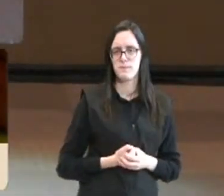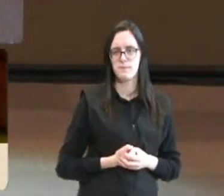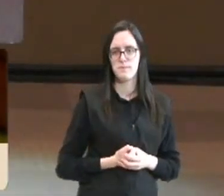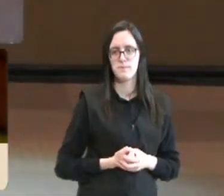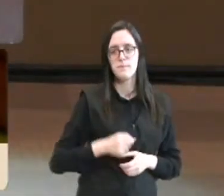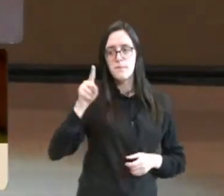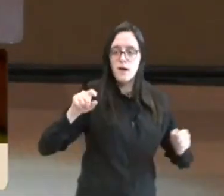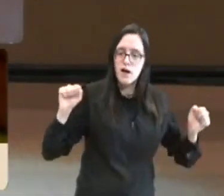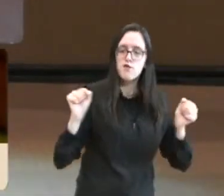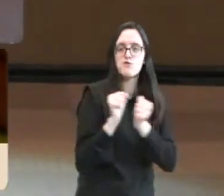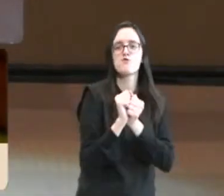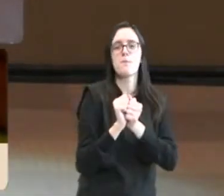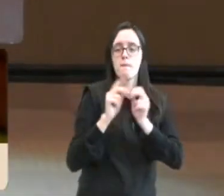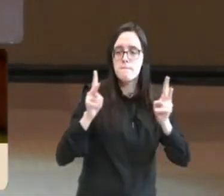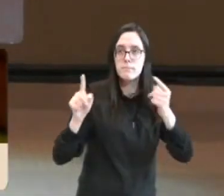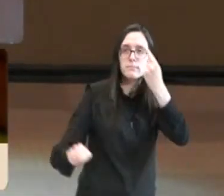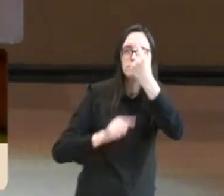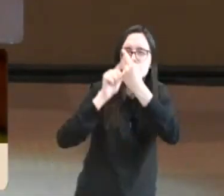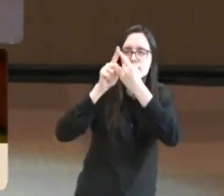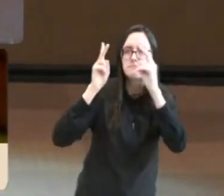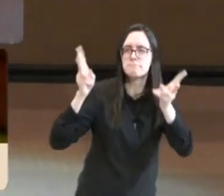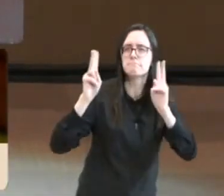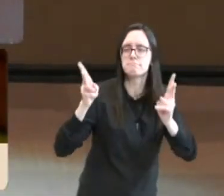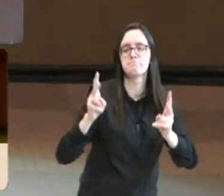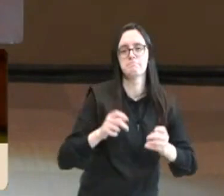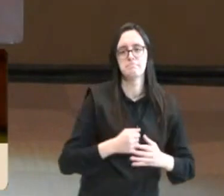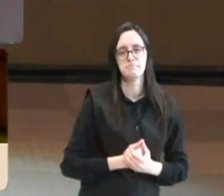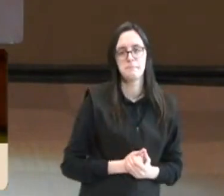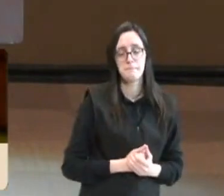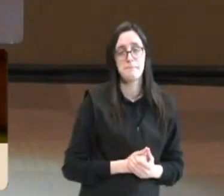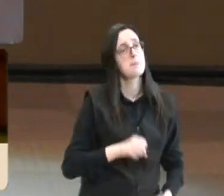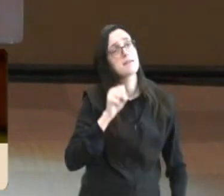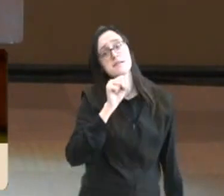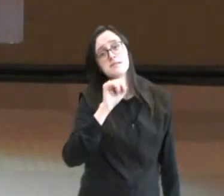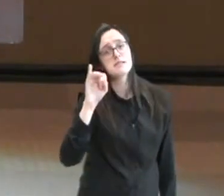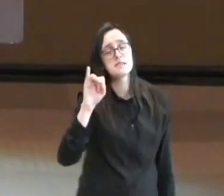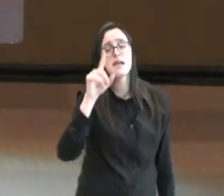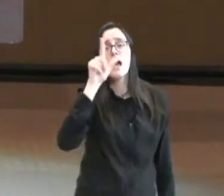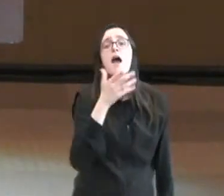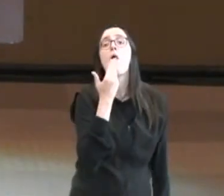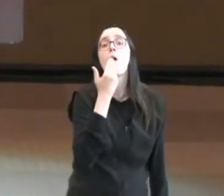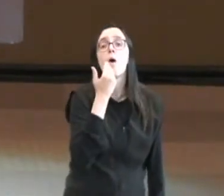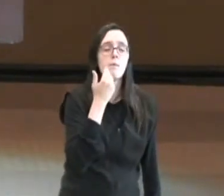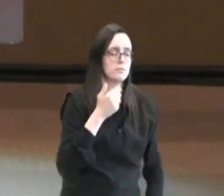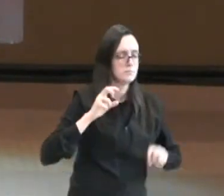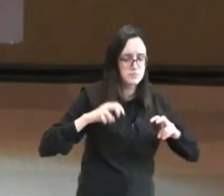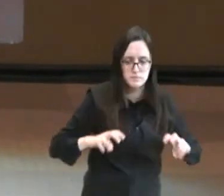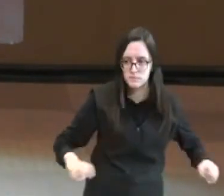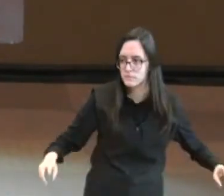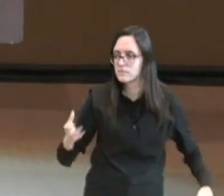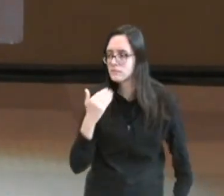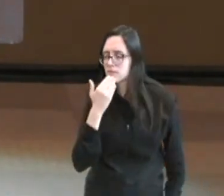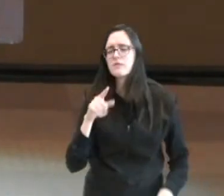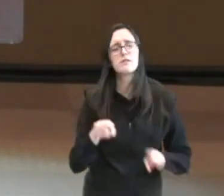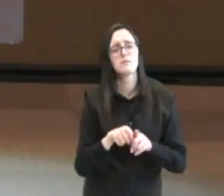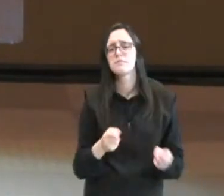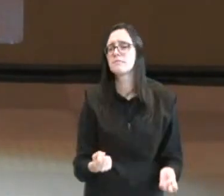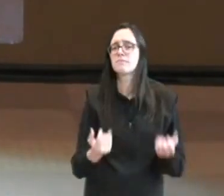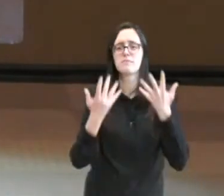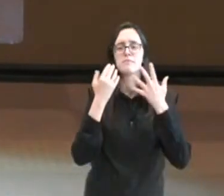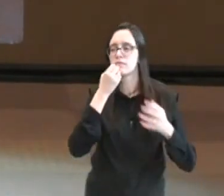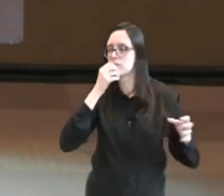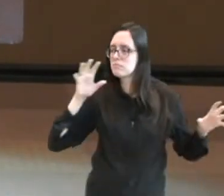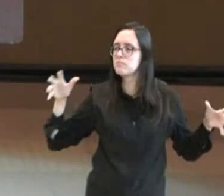Isso é estar junto no mesmo propósito, no mesmo sentido. E se for uma refeição também, é bênção de